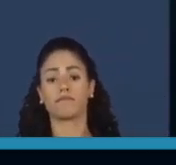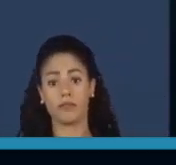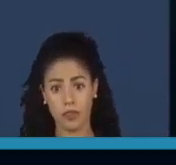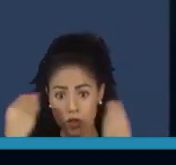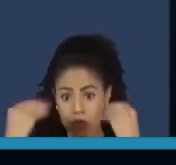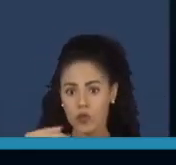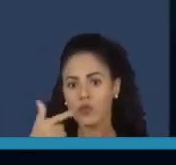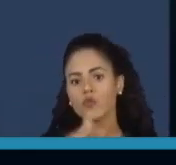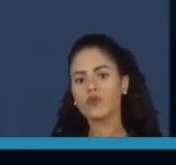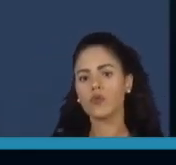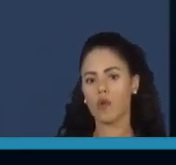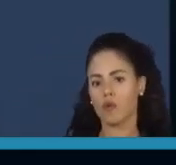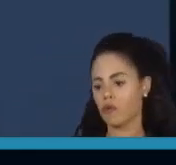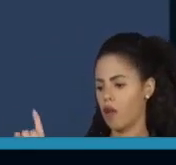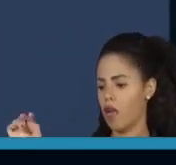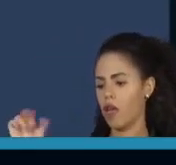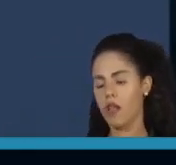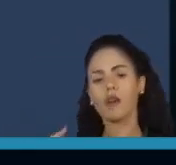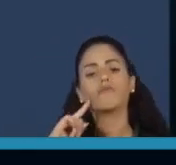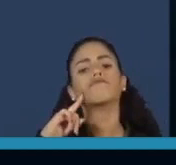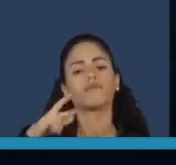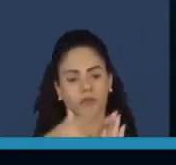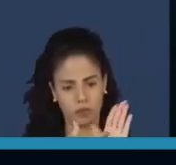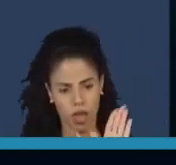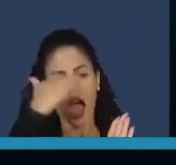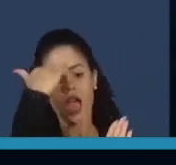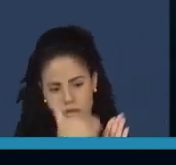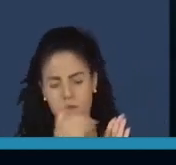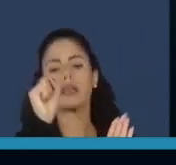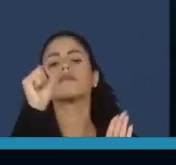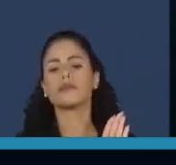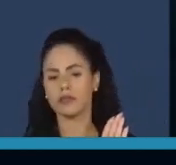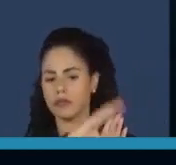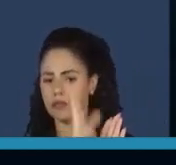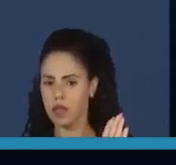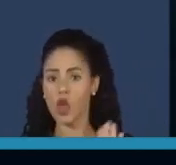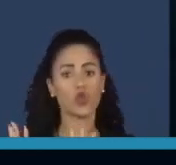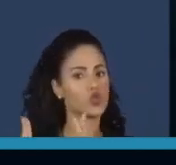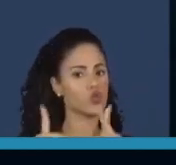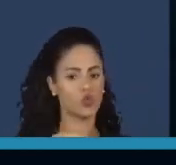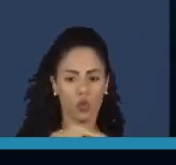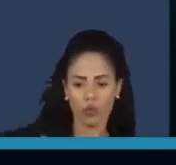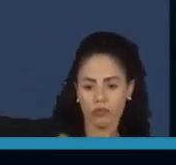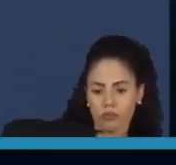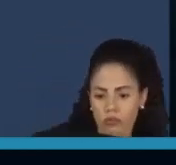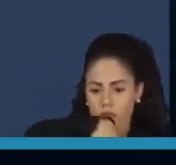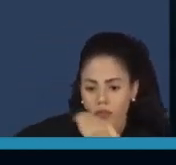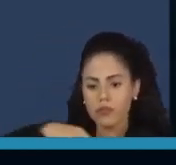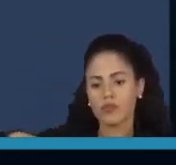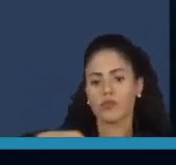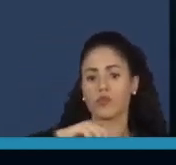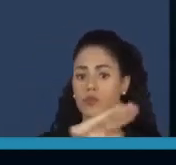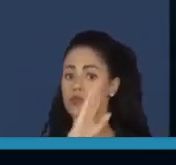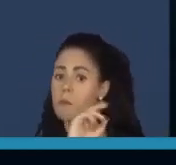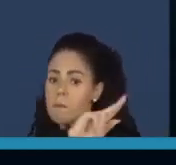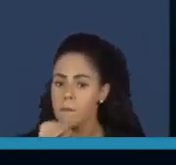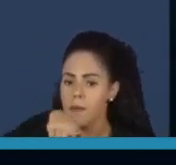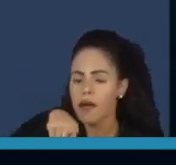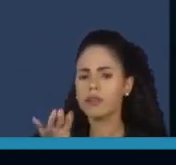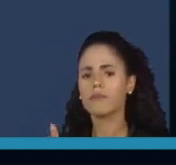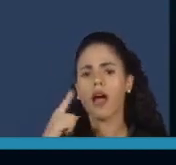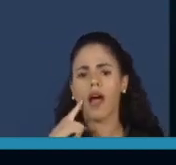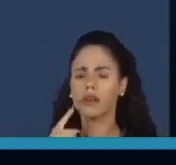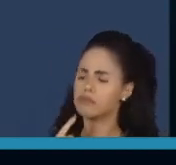postagem, Musk disse que a plataforma respeita as leis do Brasil e de todos os países onde atua. Mas, quando a empresa recebe uma ordem